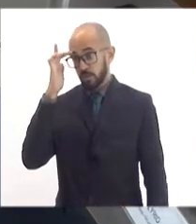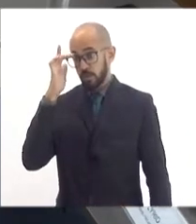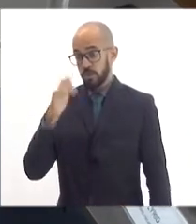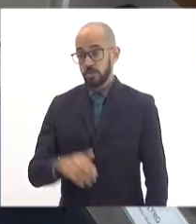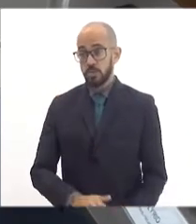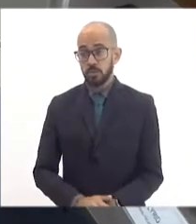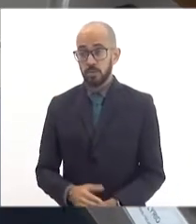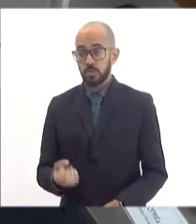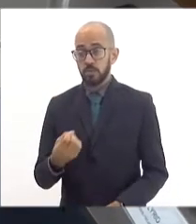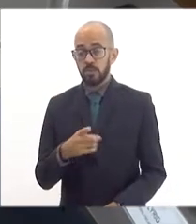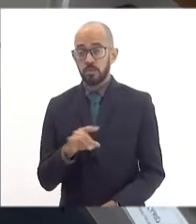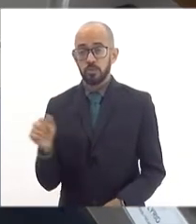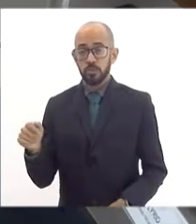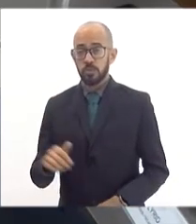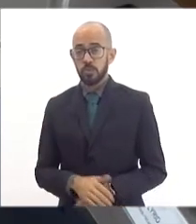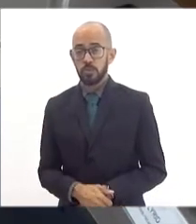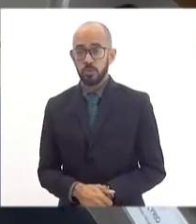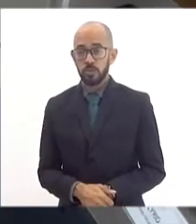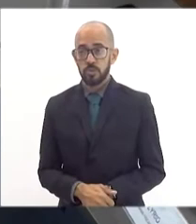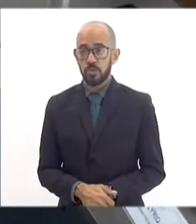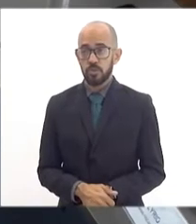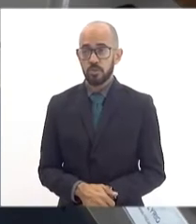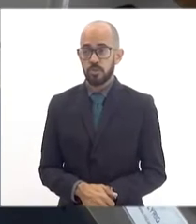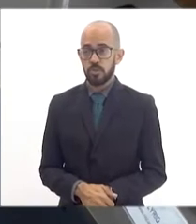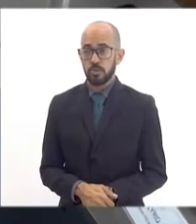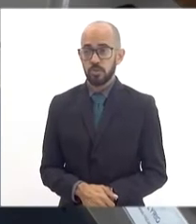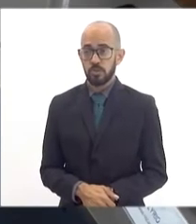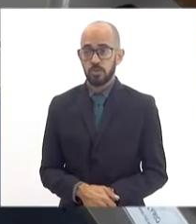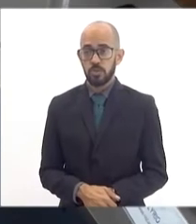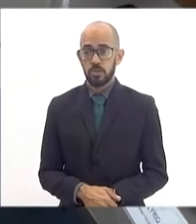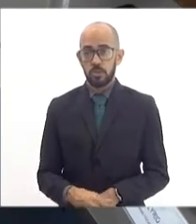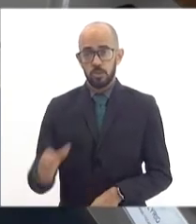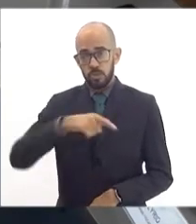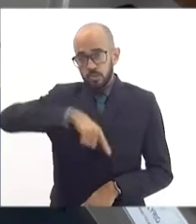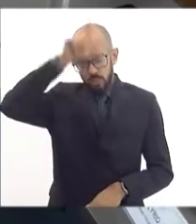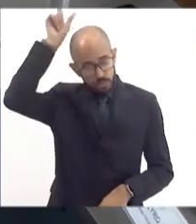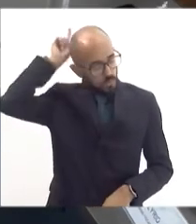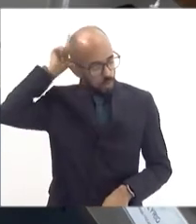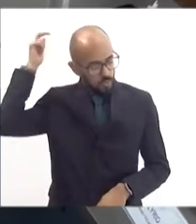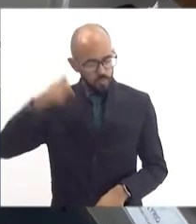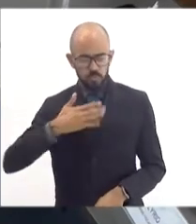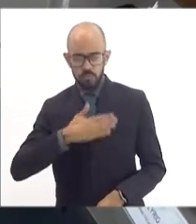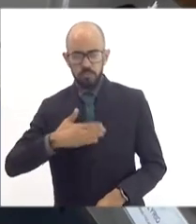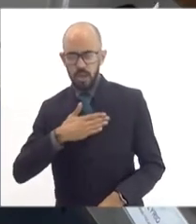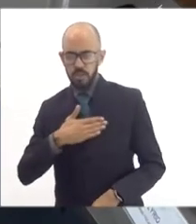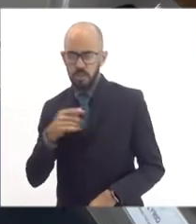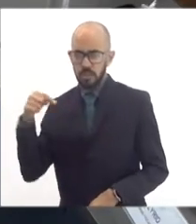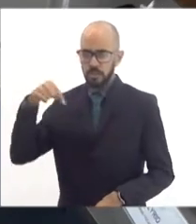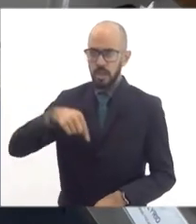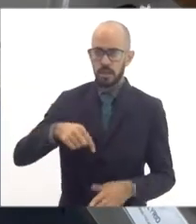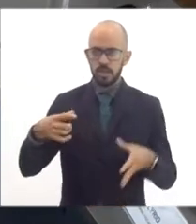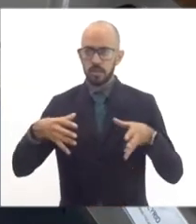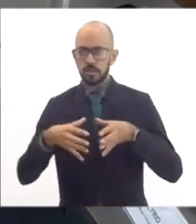Bom dia, deputado Luiz Paulo. Prazer, mais uma vez, estar aqui na Comissão de Tributação.